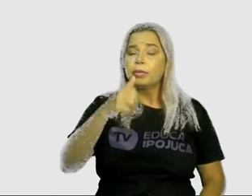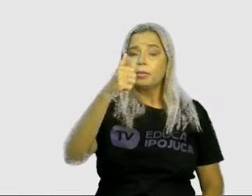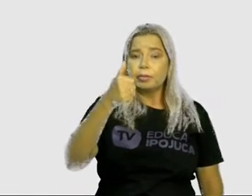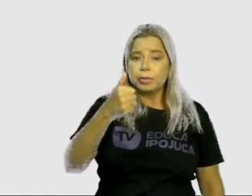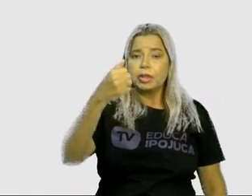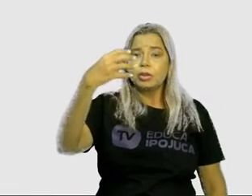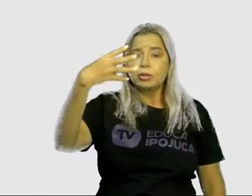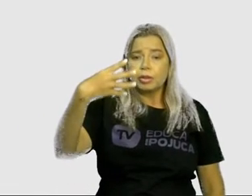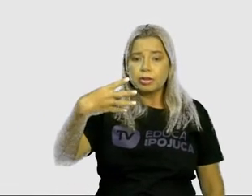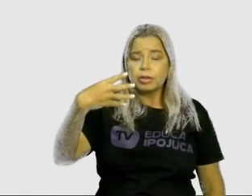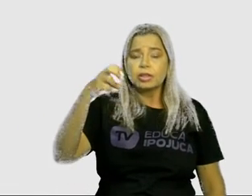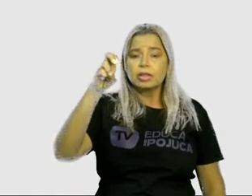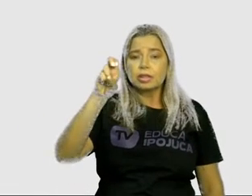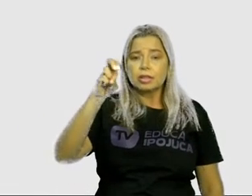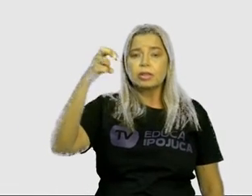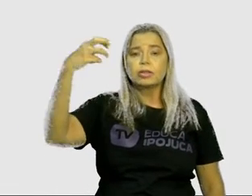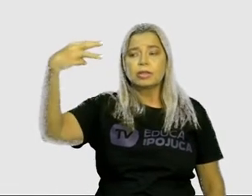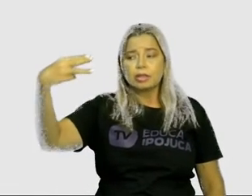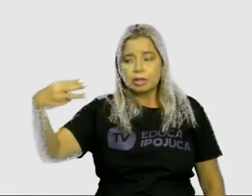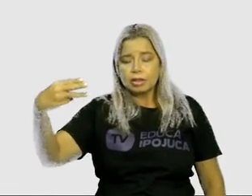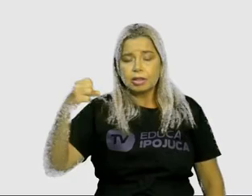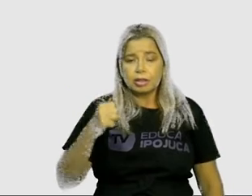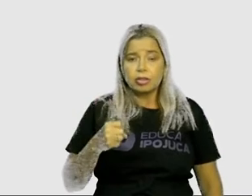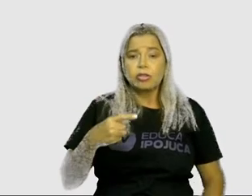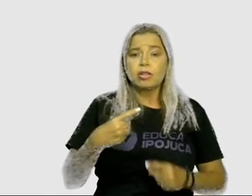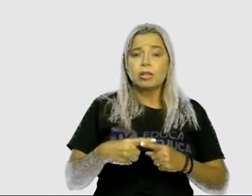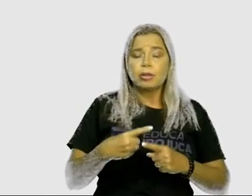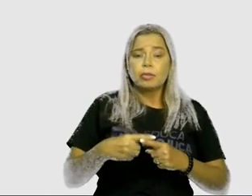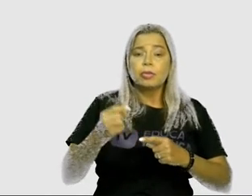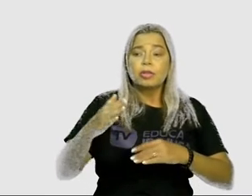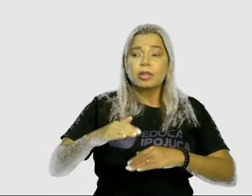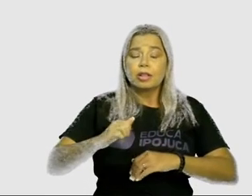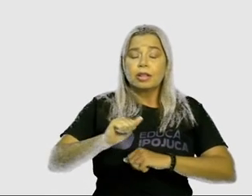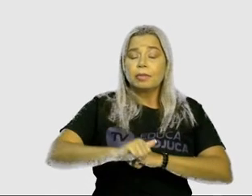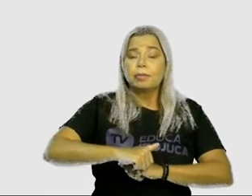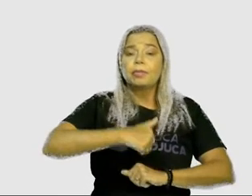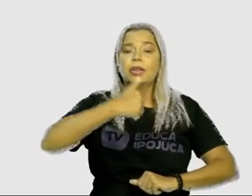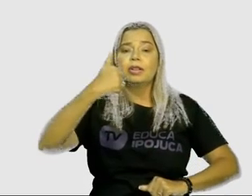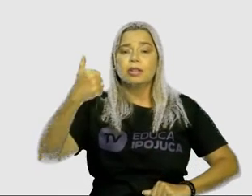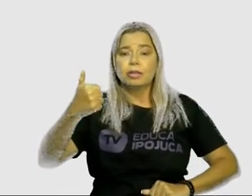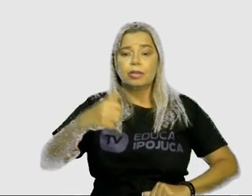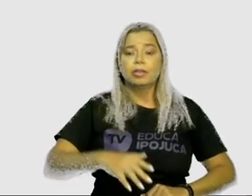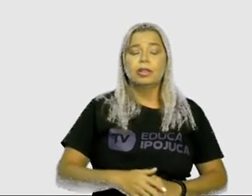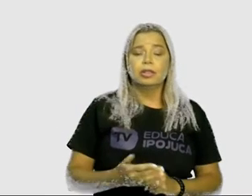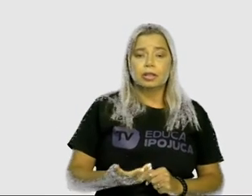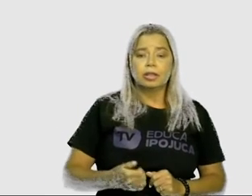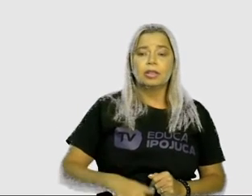1.453 ele é maior que 1.343. Por quê?